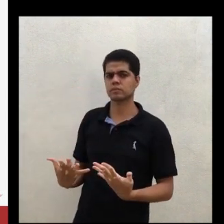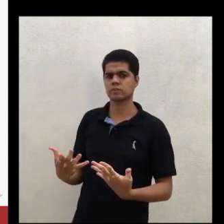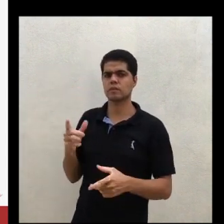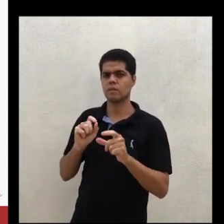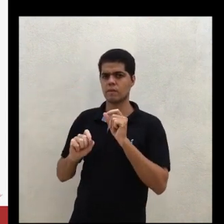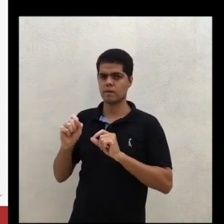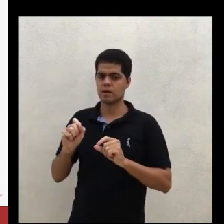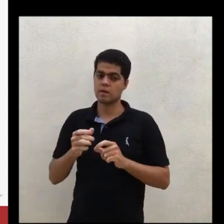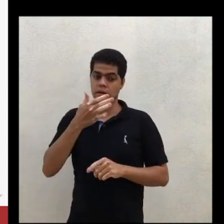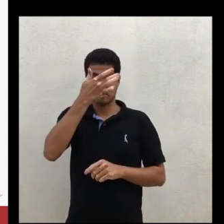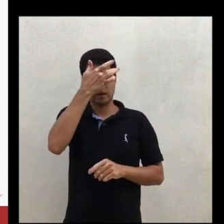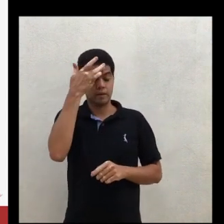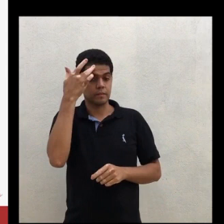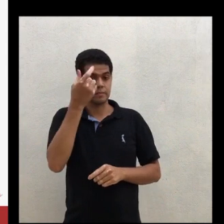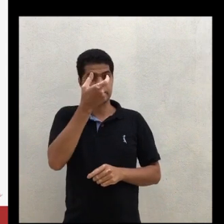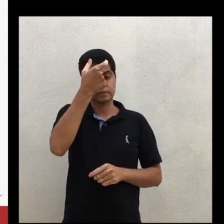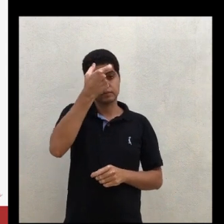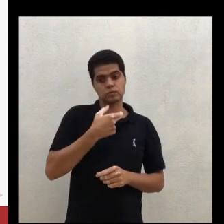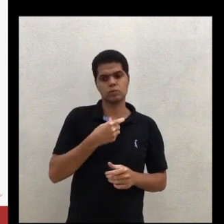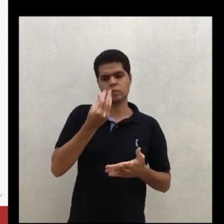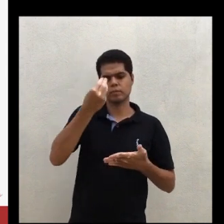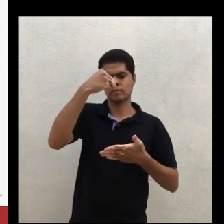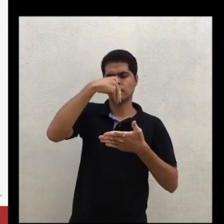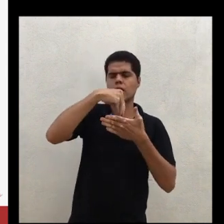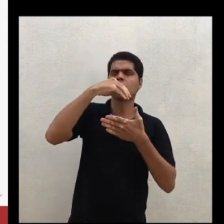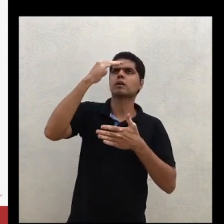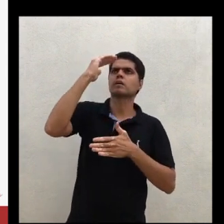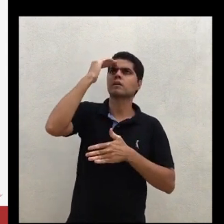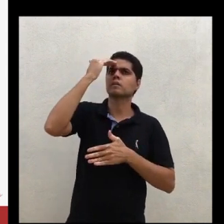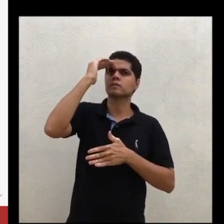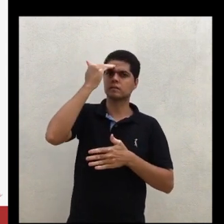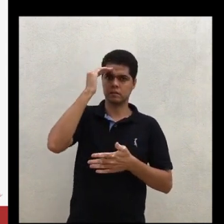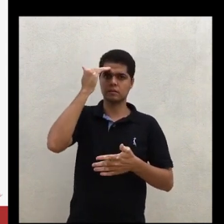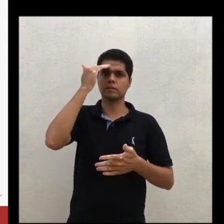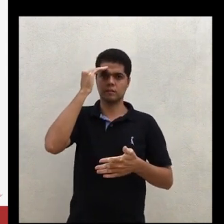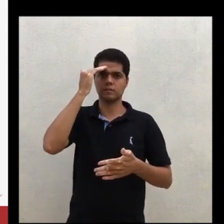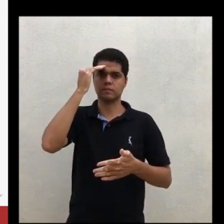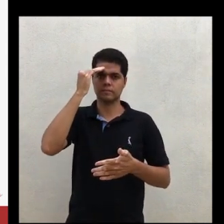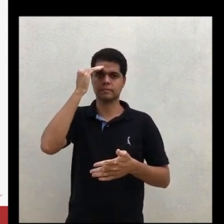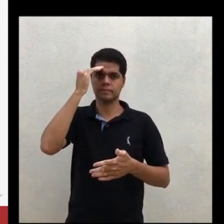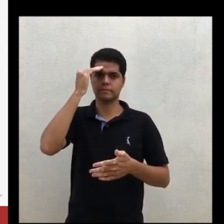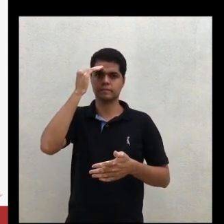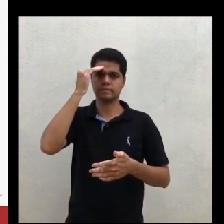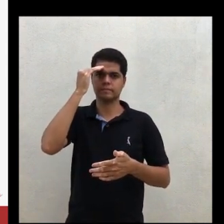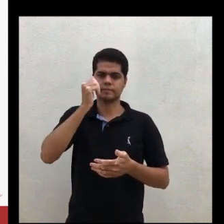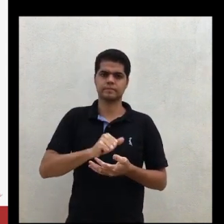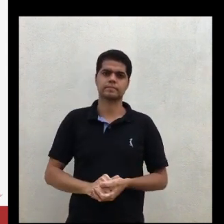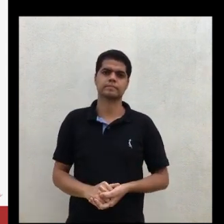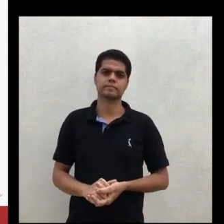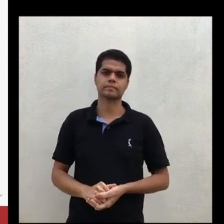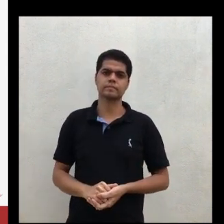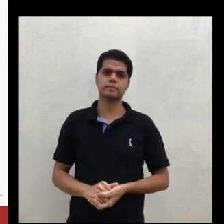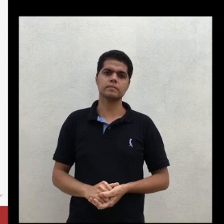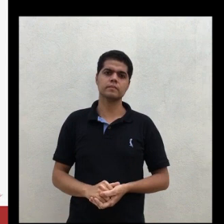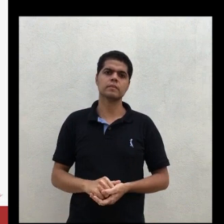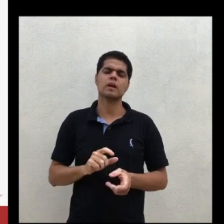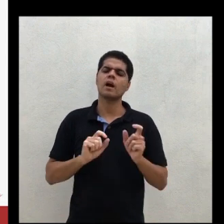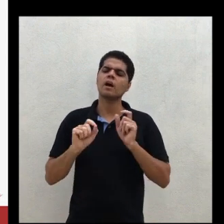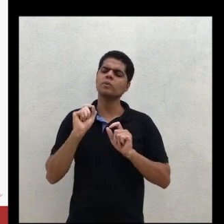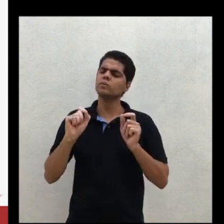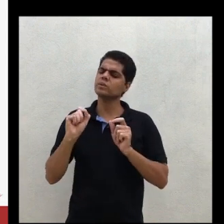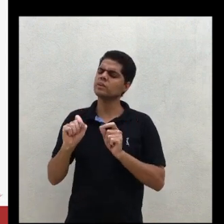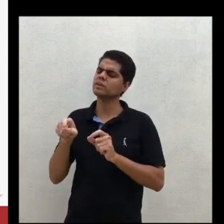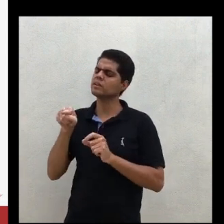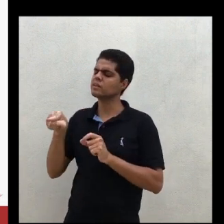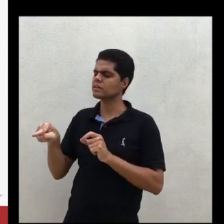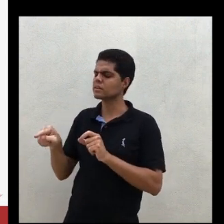eu falo que eu vou defusificar, né? O que você vai colocar aqui na máquina de inferência fuzzy? A gente chama de dados